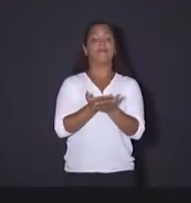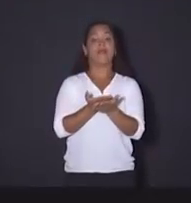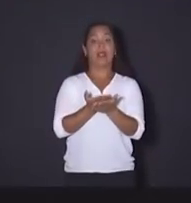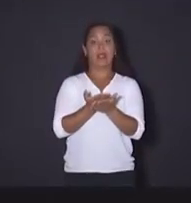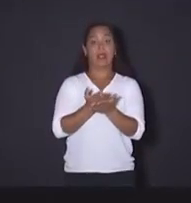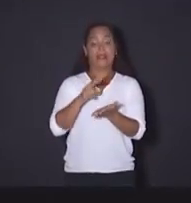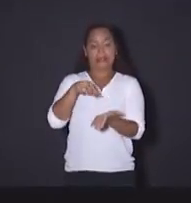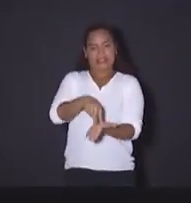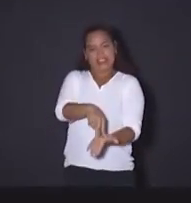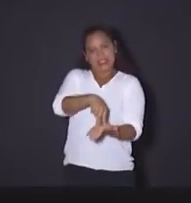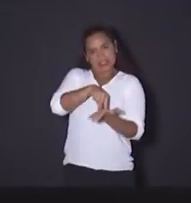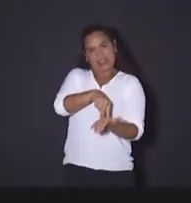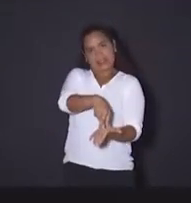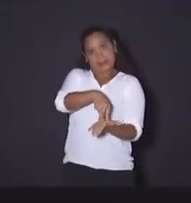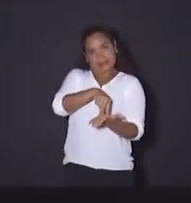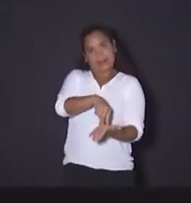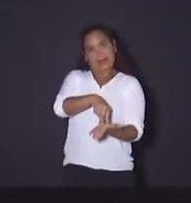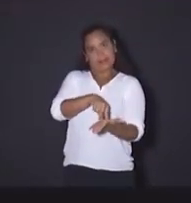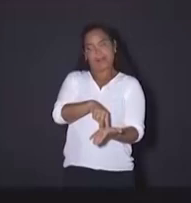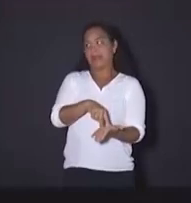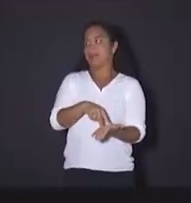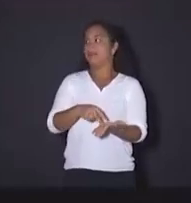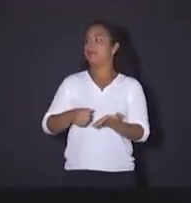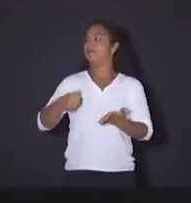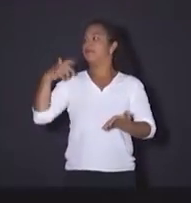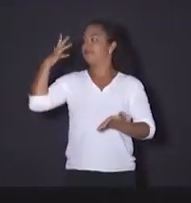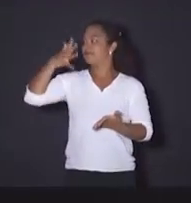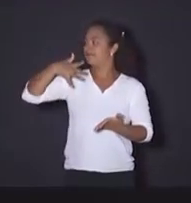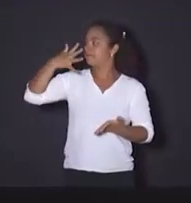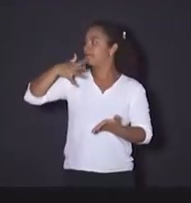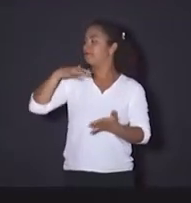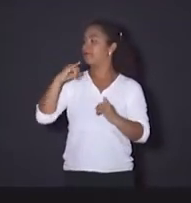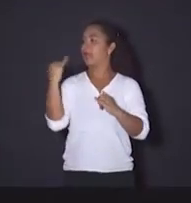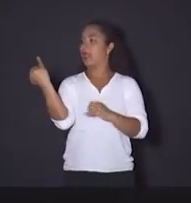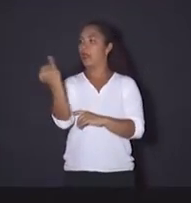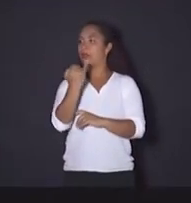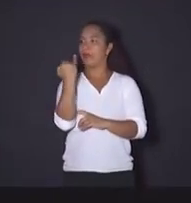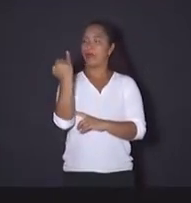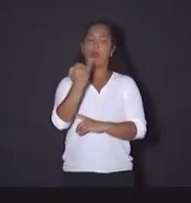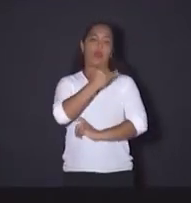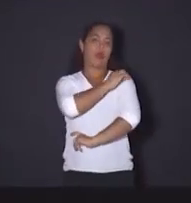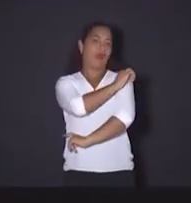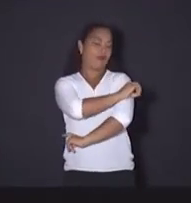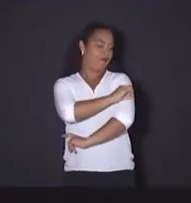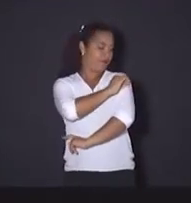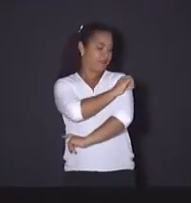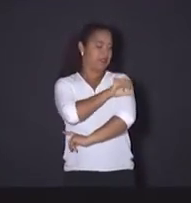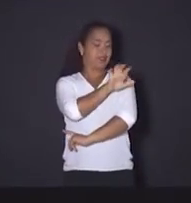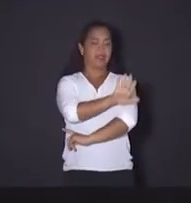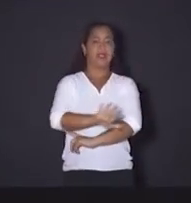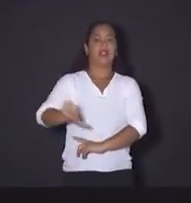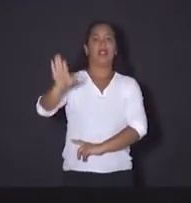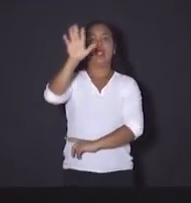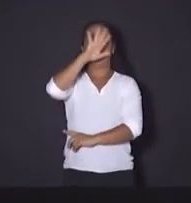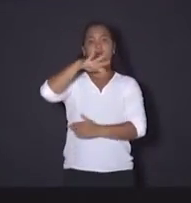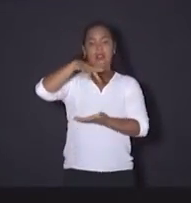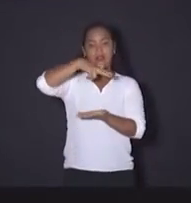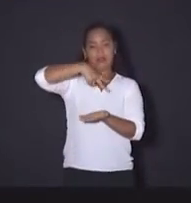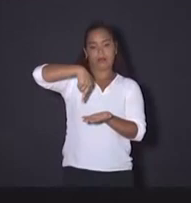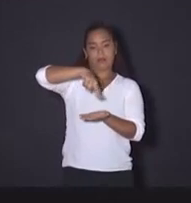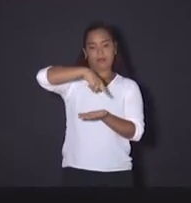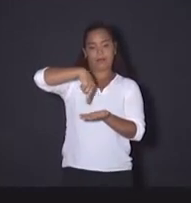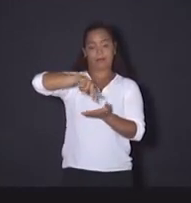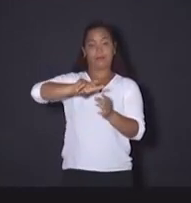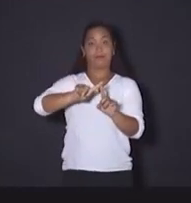fez eventos importantíssimos, como a Oficina Nacional de Dança, mas hoje teve